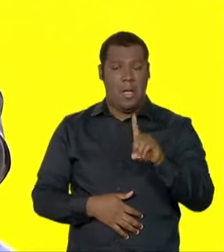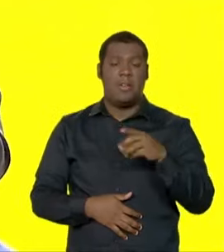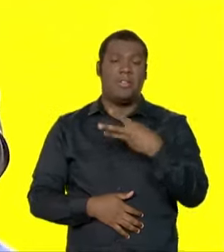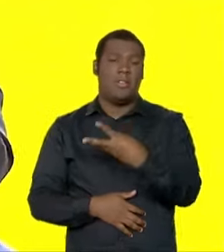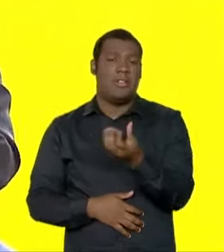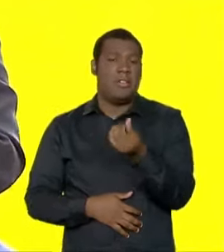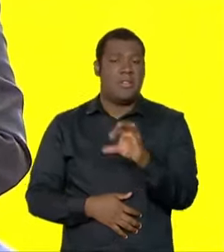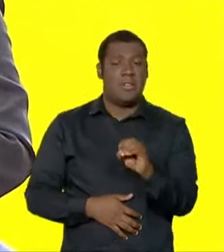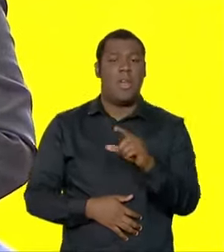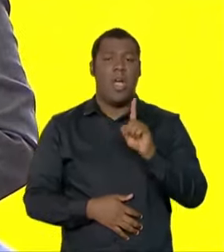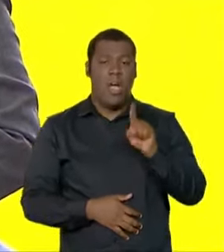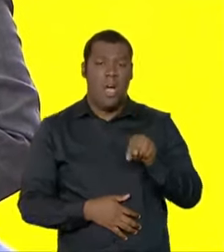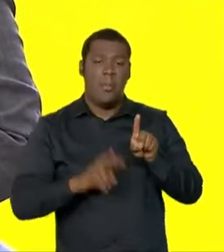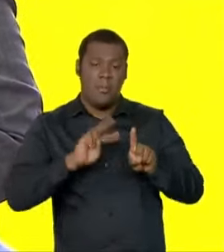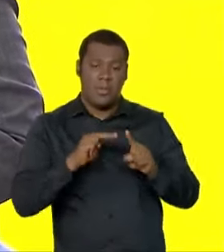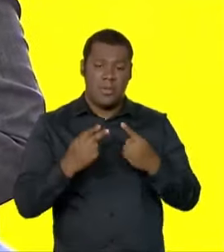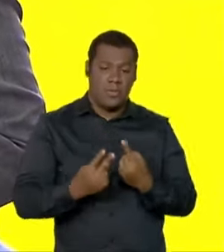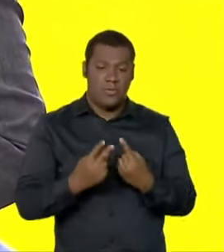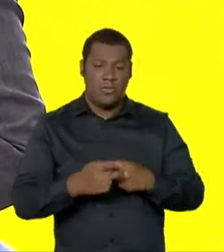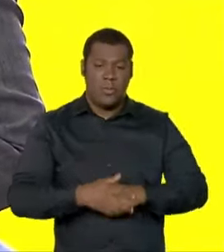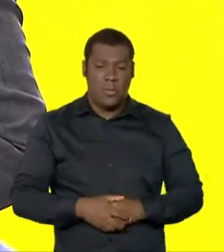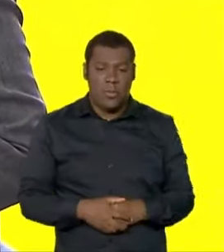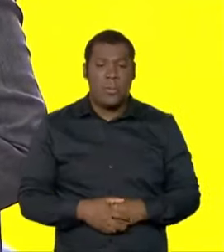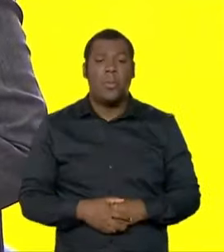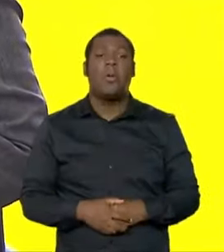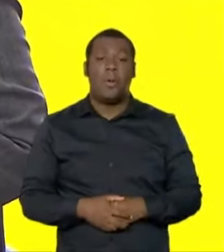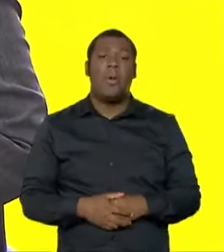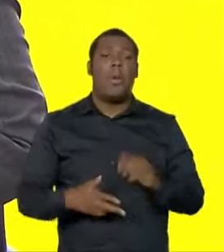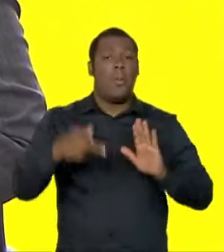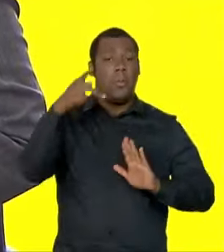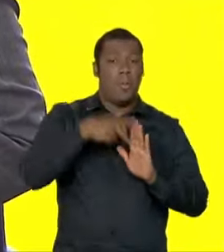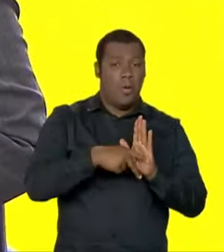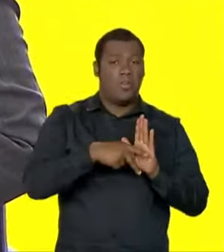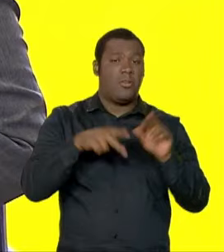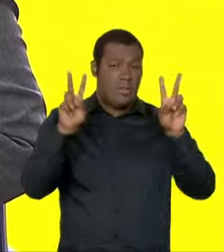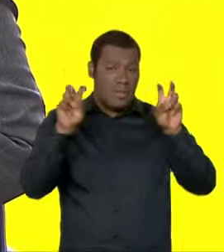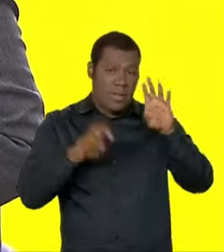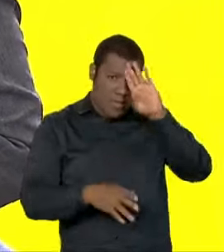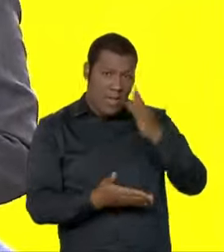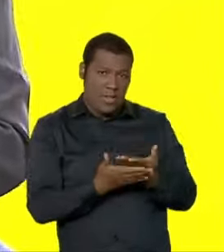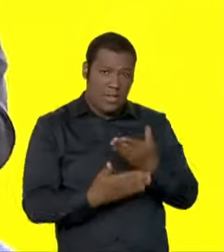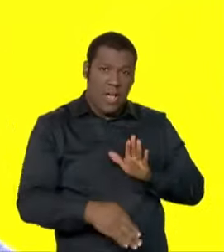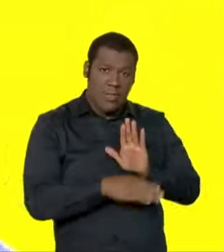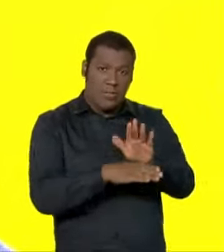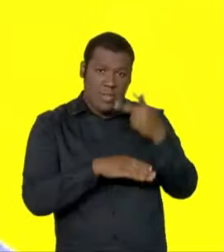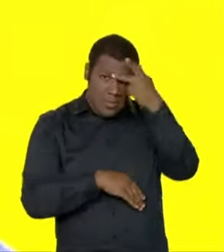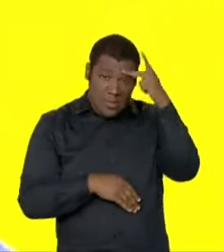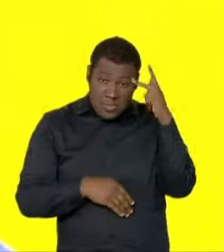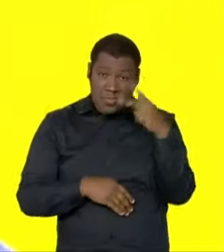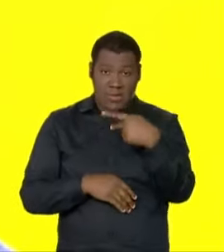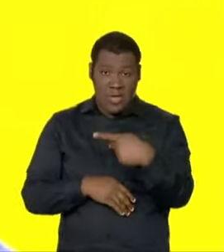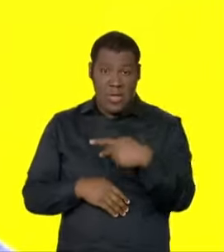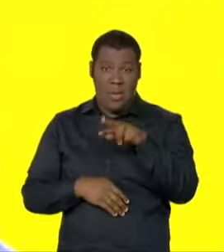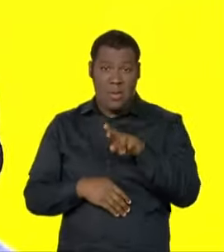visão que o nome está dizendo dentro do Acredita, o Procred é para que as pessoas possam ter a visão do 360 graus,